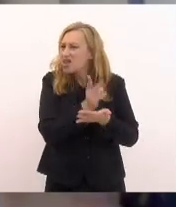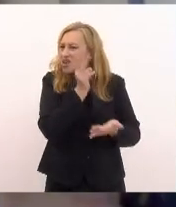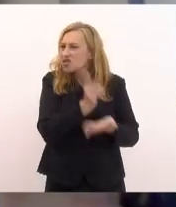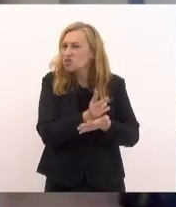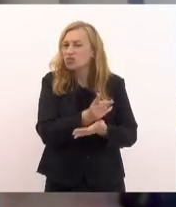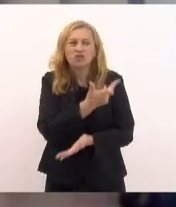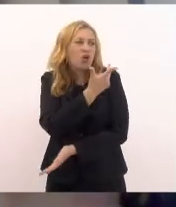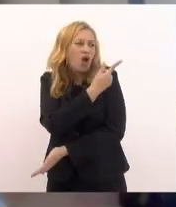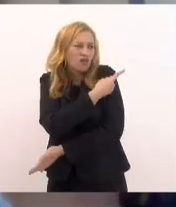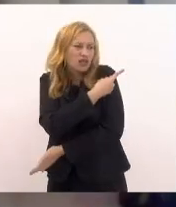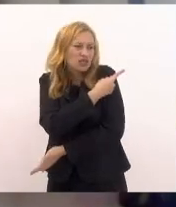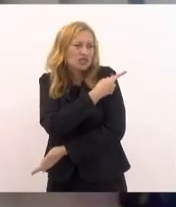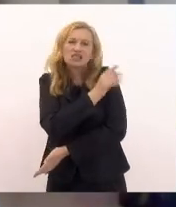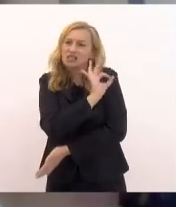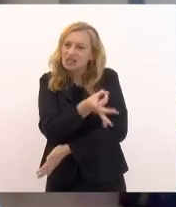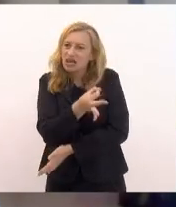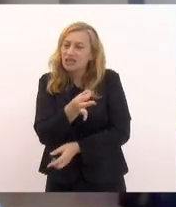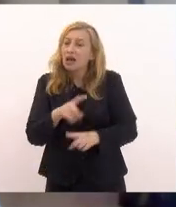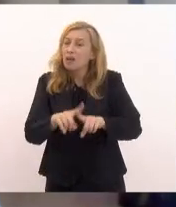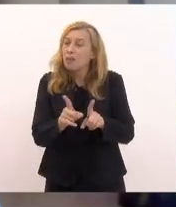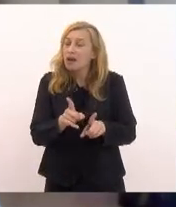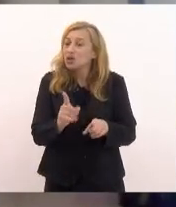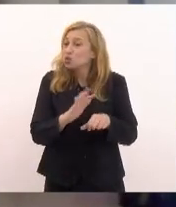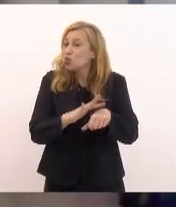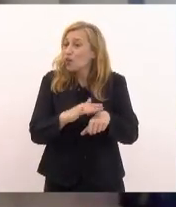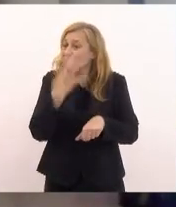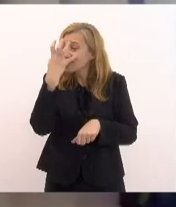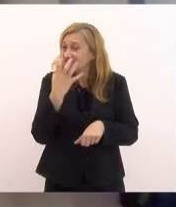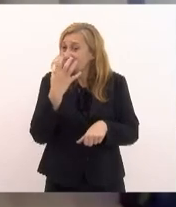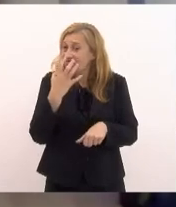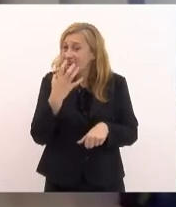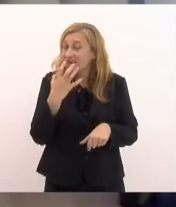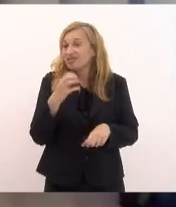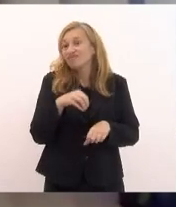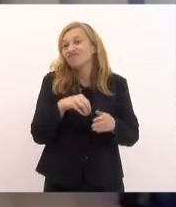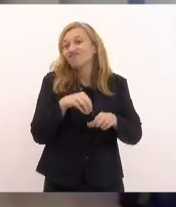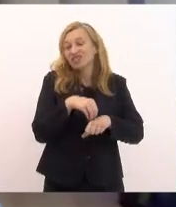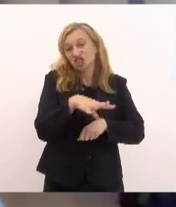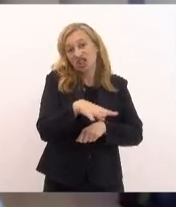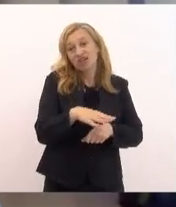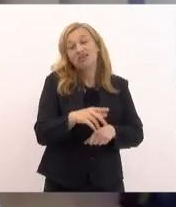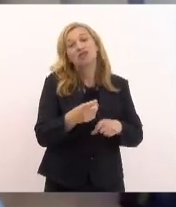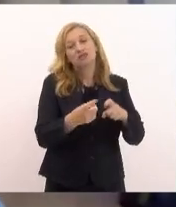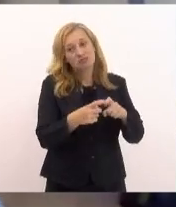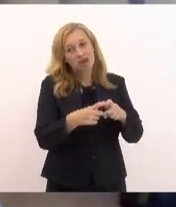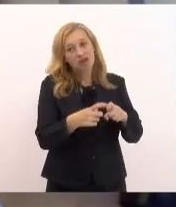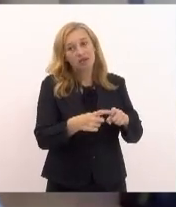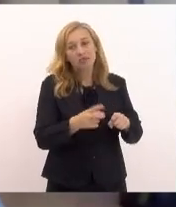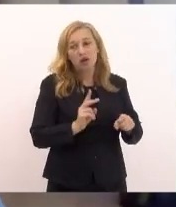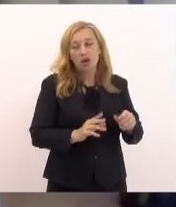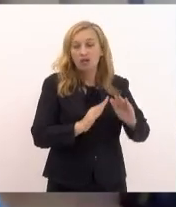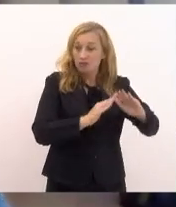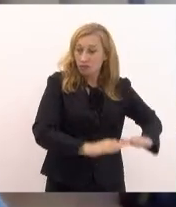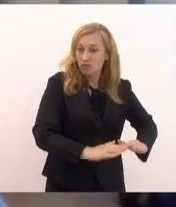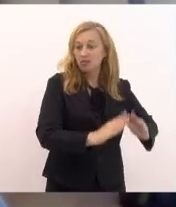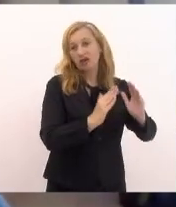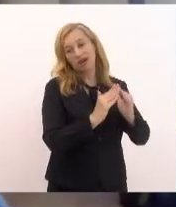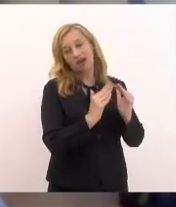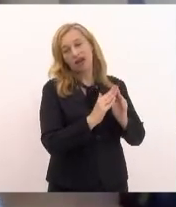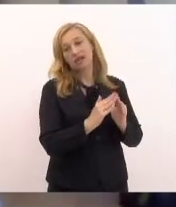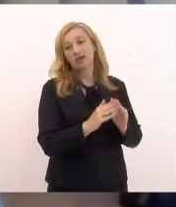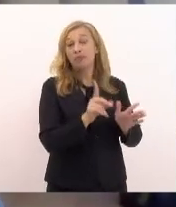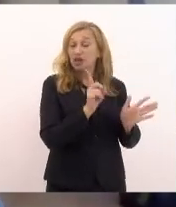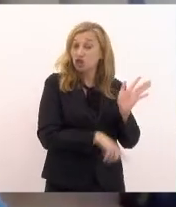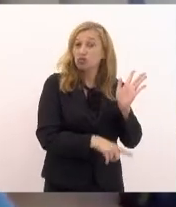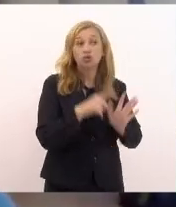as doses da vacina em dia, mas que tem comorbidades graves, tem indicação médica para permanecer preferencialmente no trabalho remoto, para diminuir